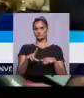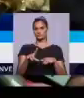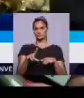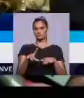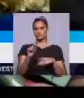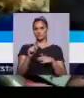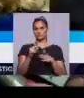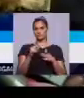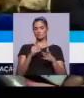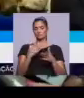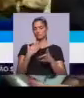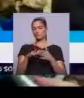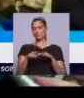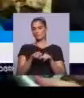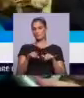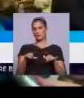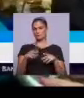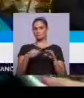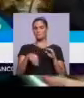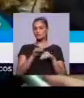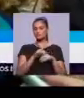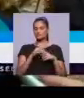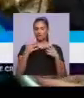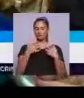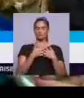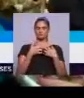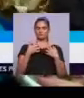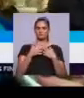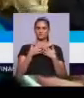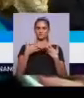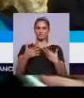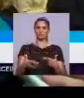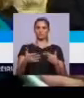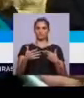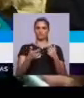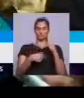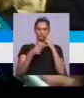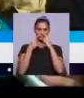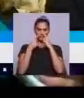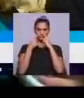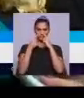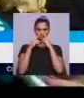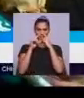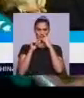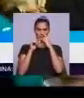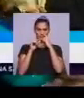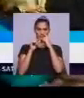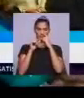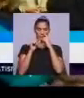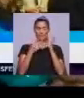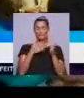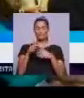mas a guerra agora até reconhecemos um período